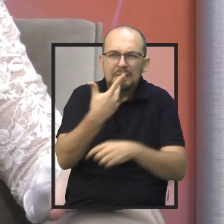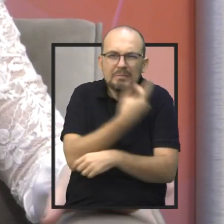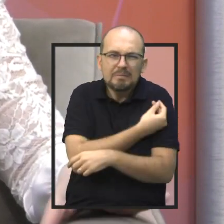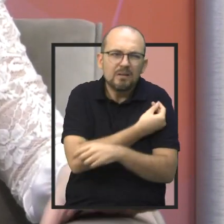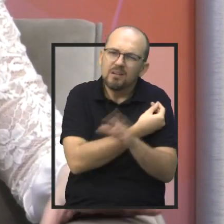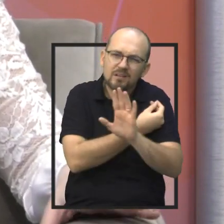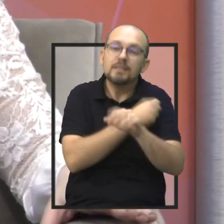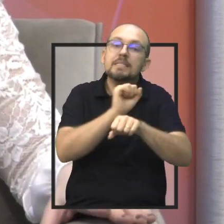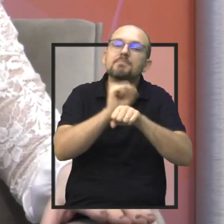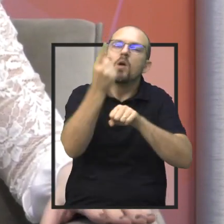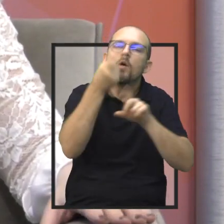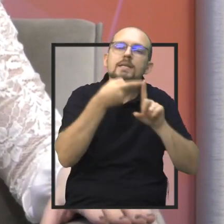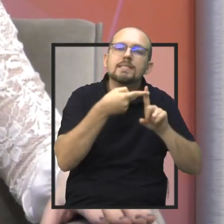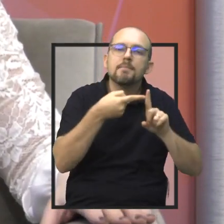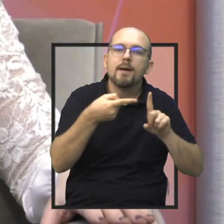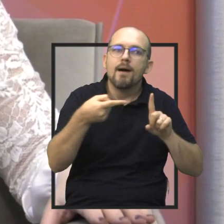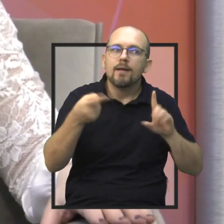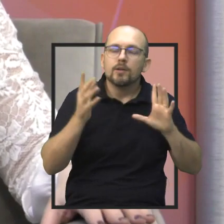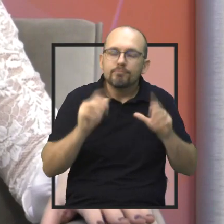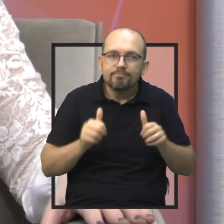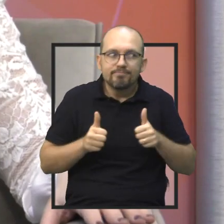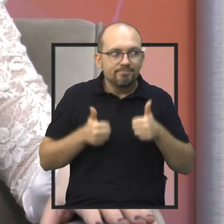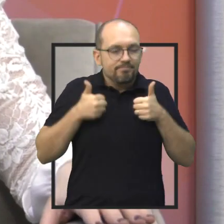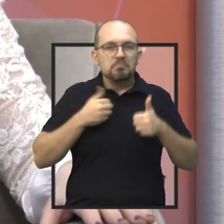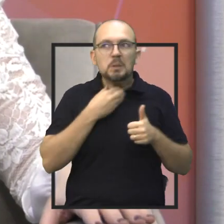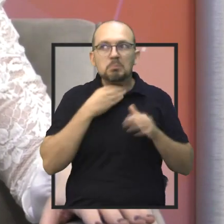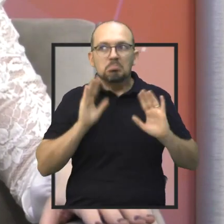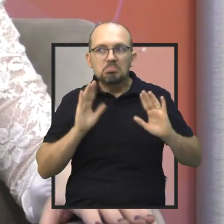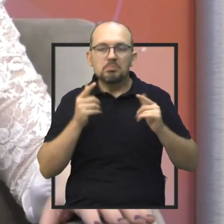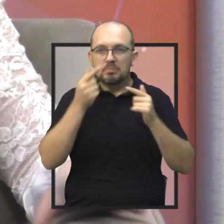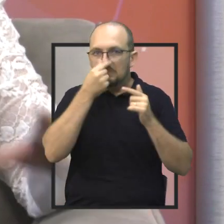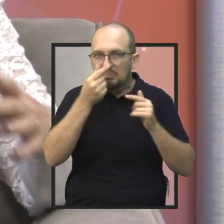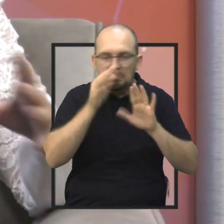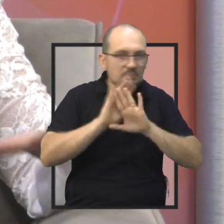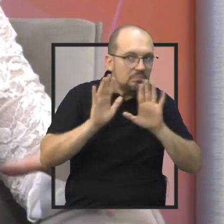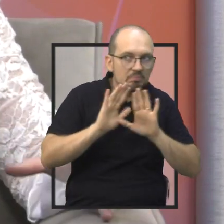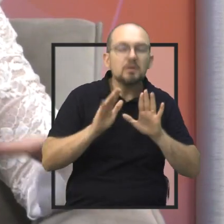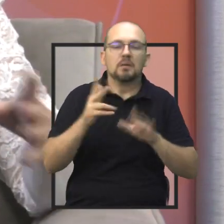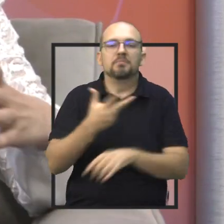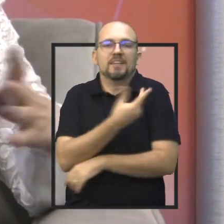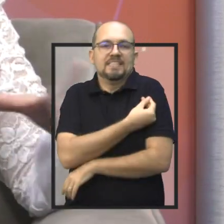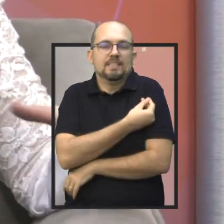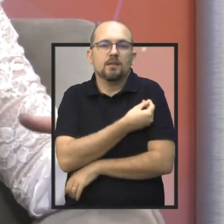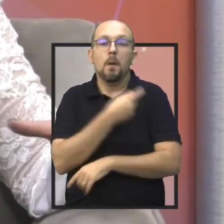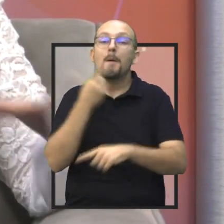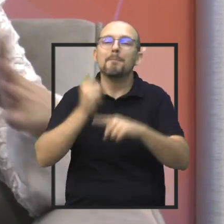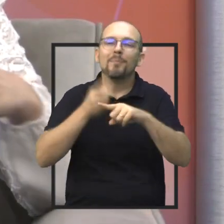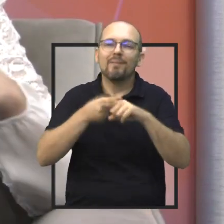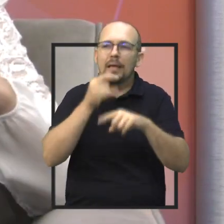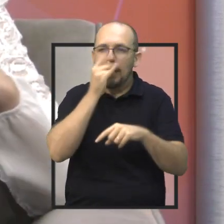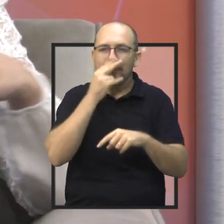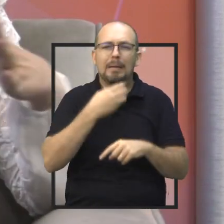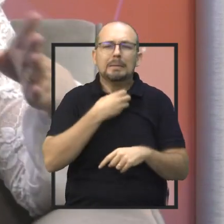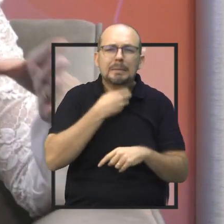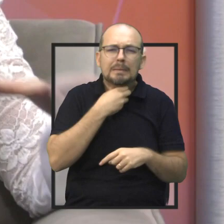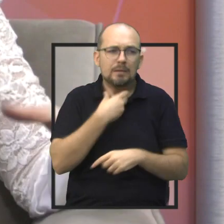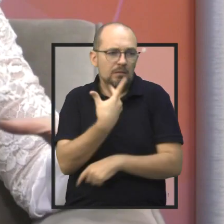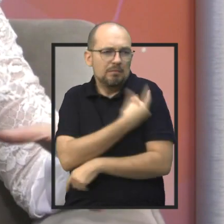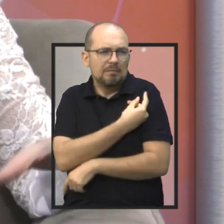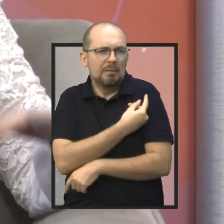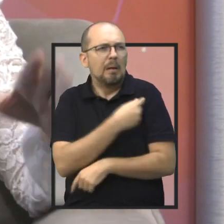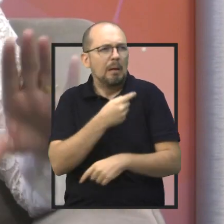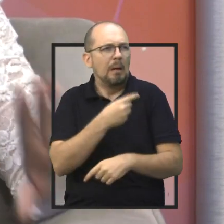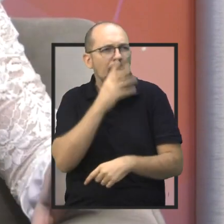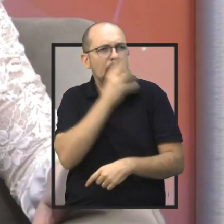gente está bem, então espera uma semana e toma a vacina pós, porque se tiver alguma reação vai ficar na dúvida se é da vacina, se é do